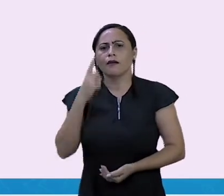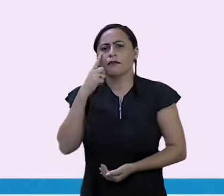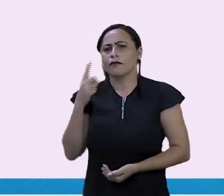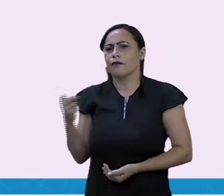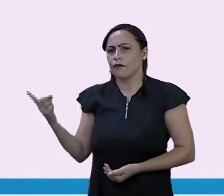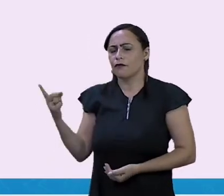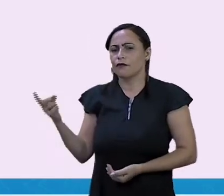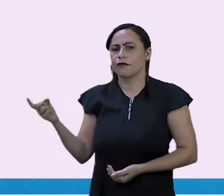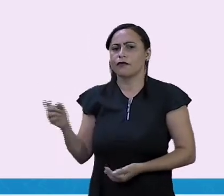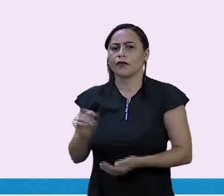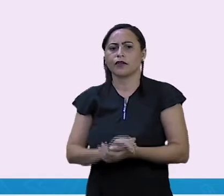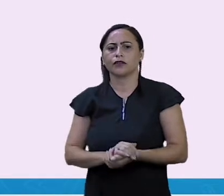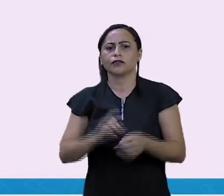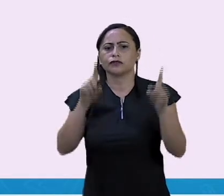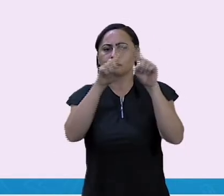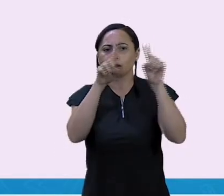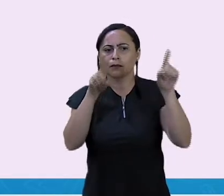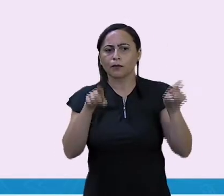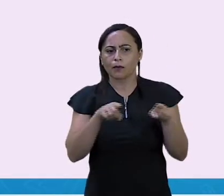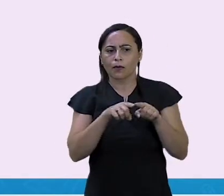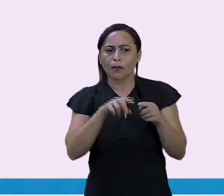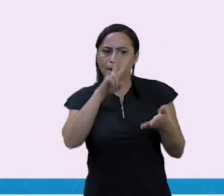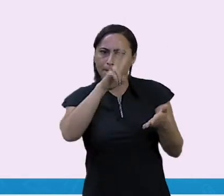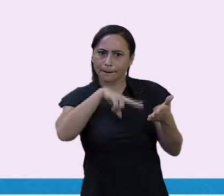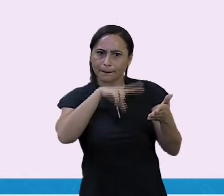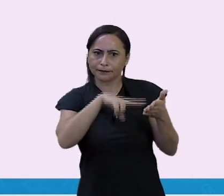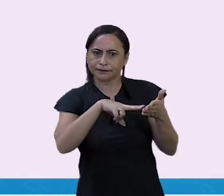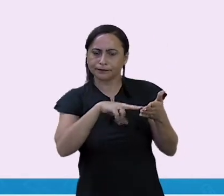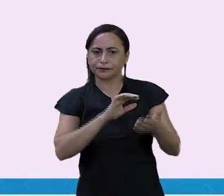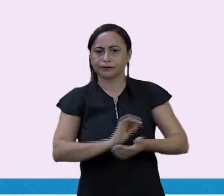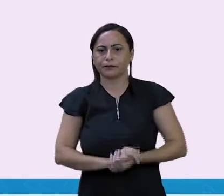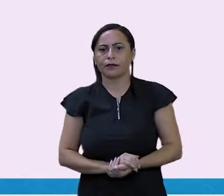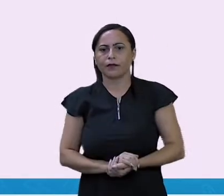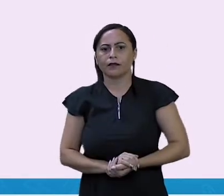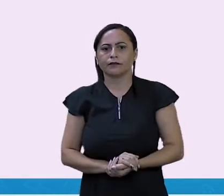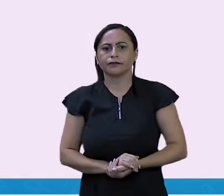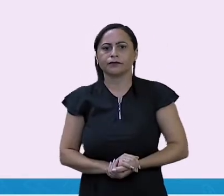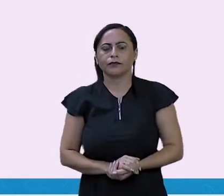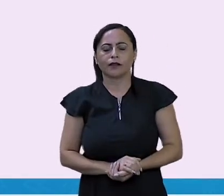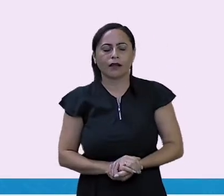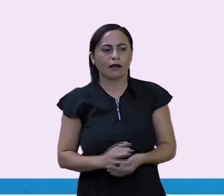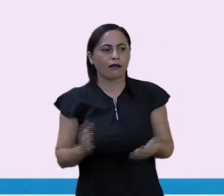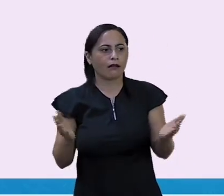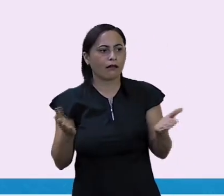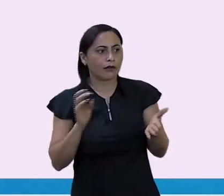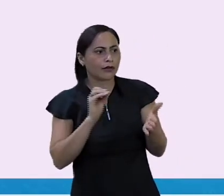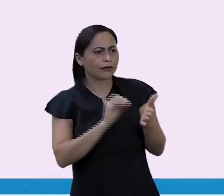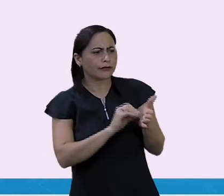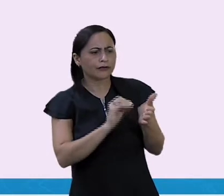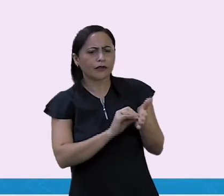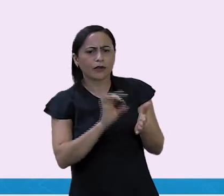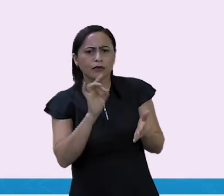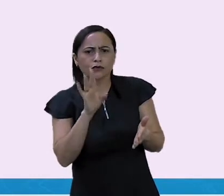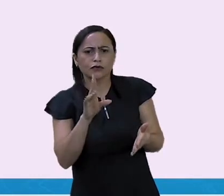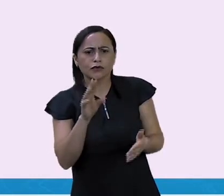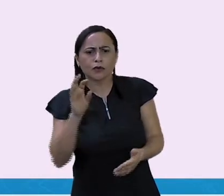Observe a tirinha agora. Vamos ler o que está escrito nela. Só falta encaixar